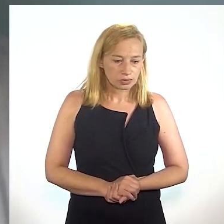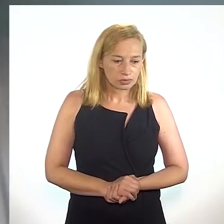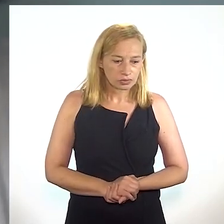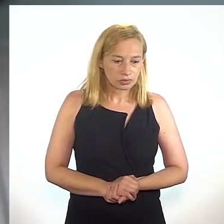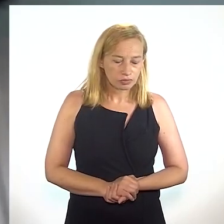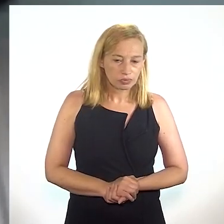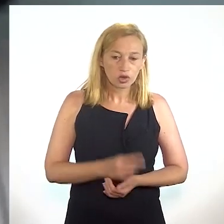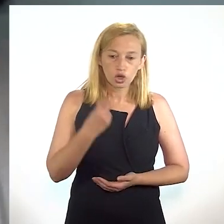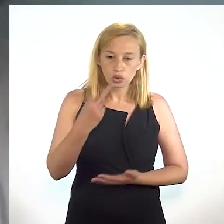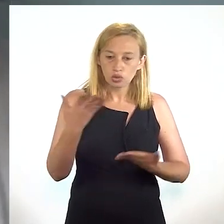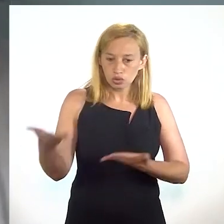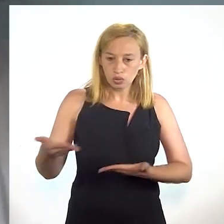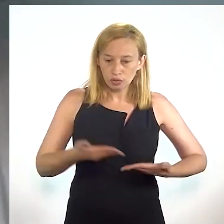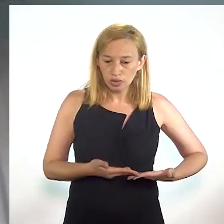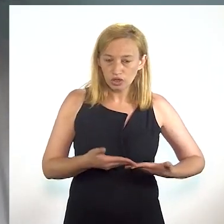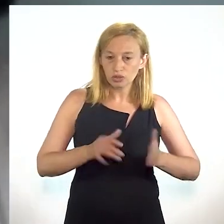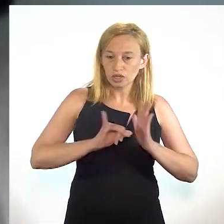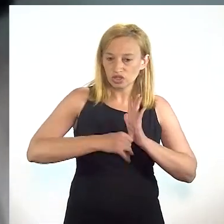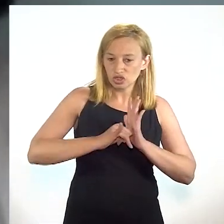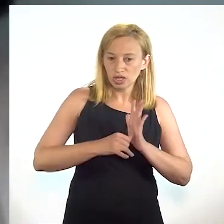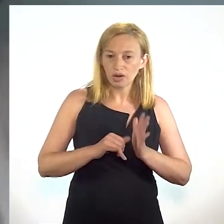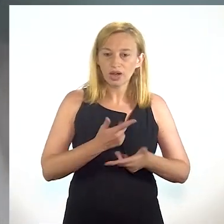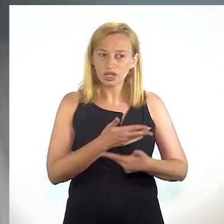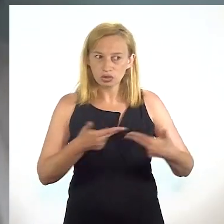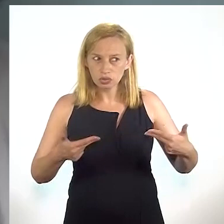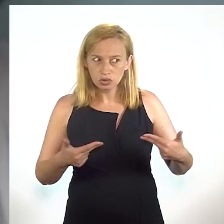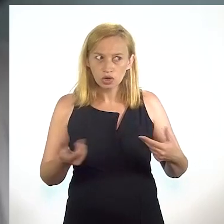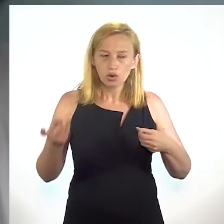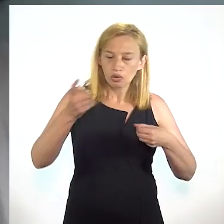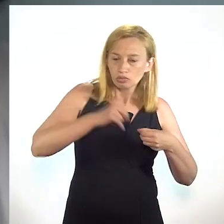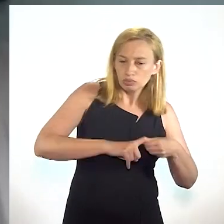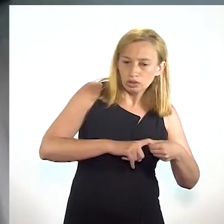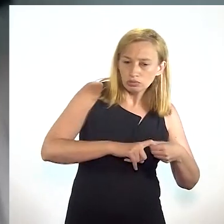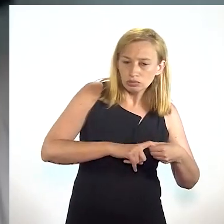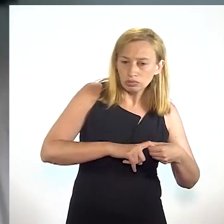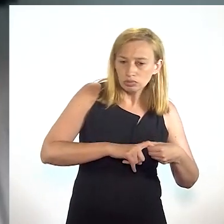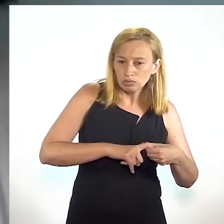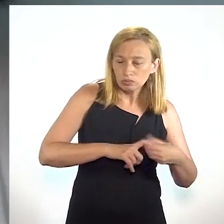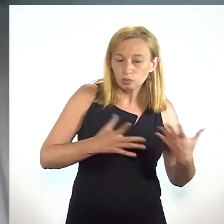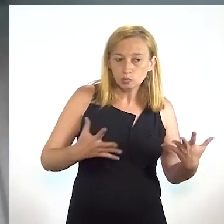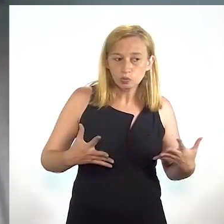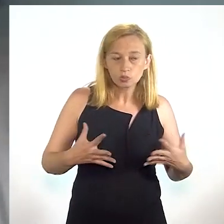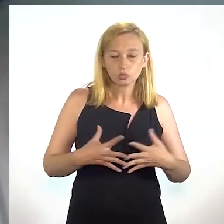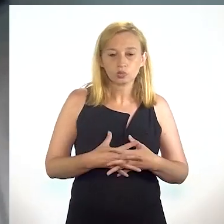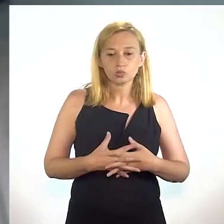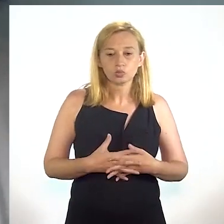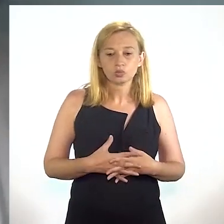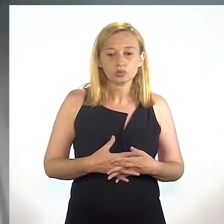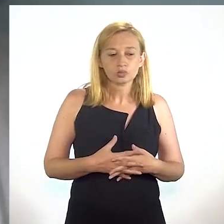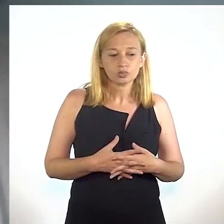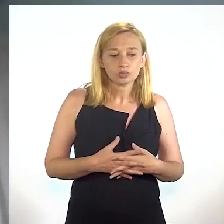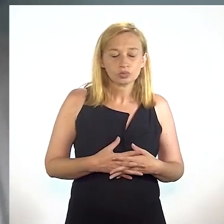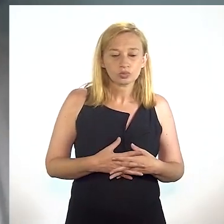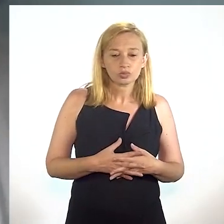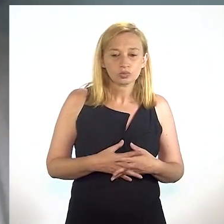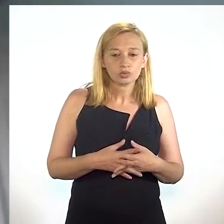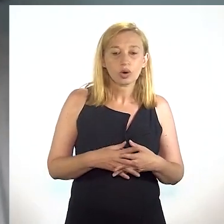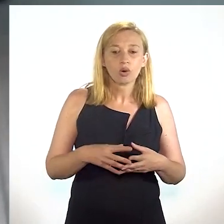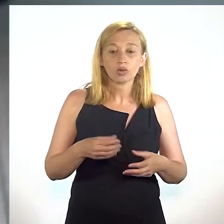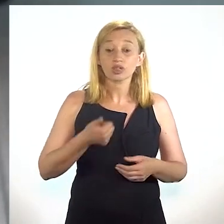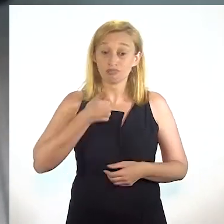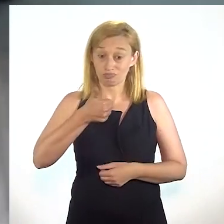termos de perspectiva, com 2 convites, 2 editais, quer dizer, com as coisas... voltando aí a